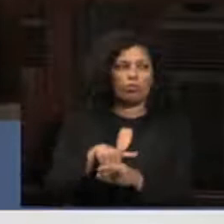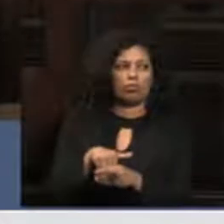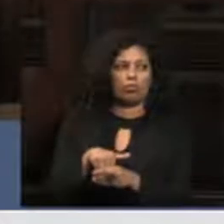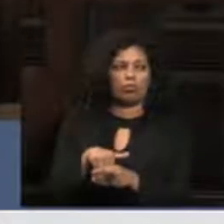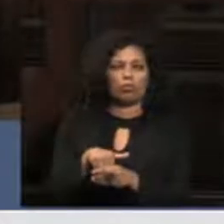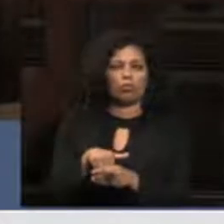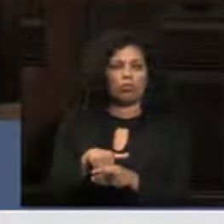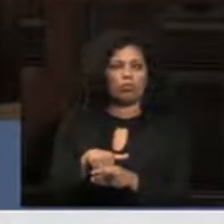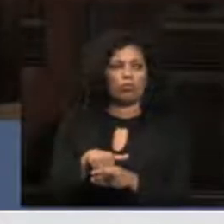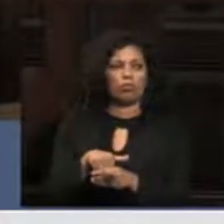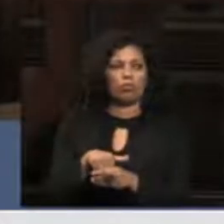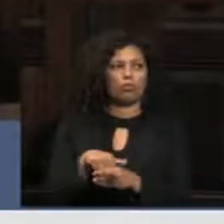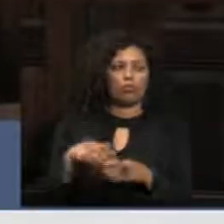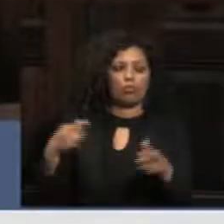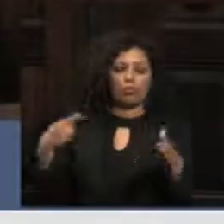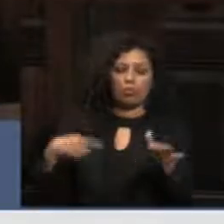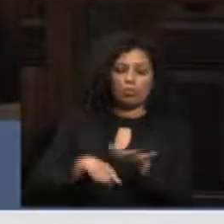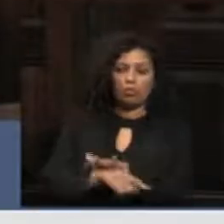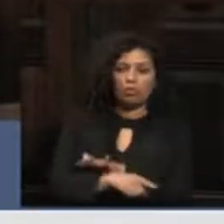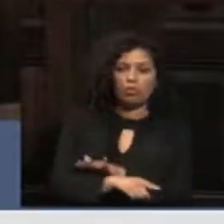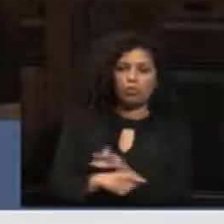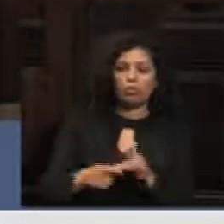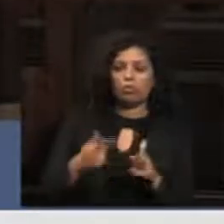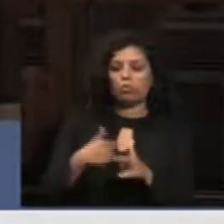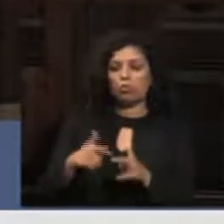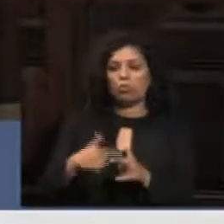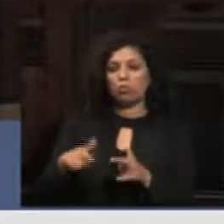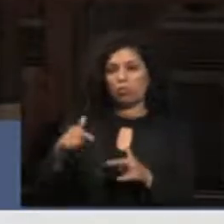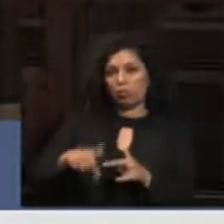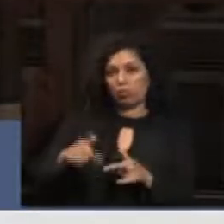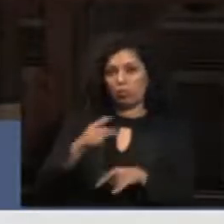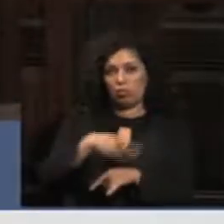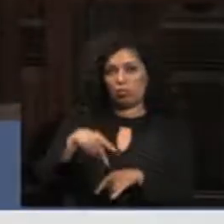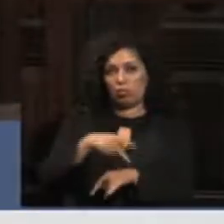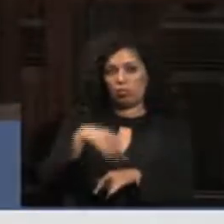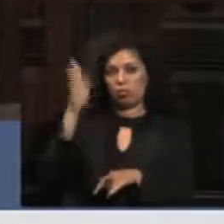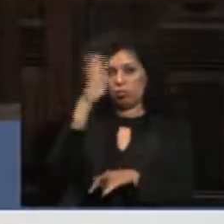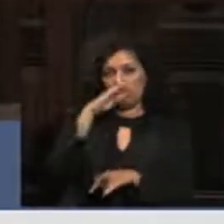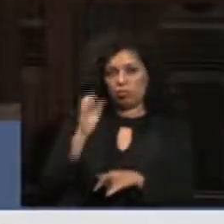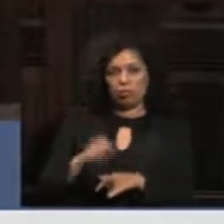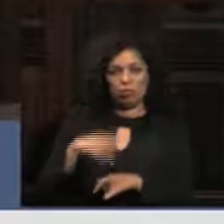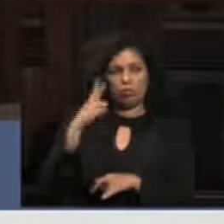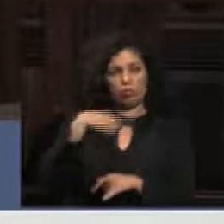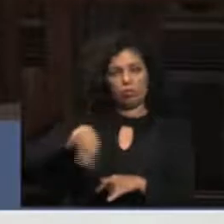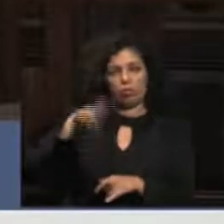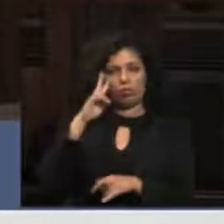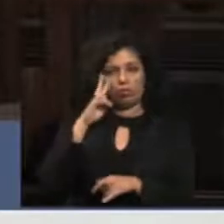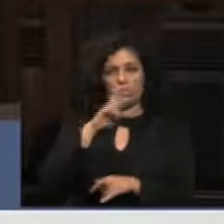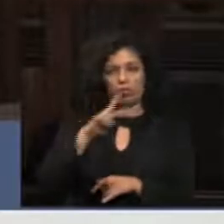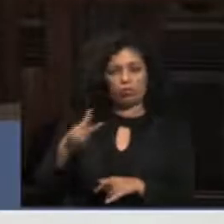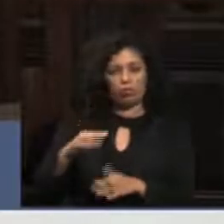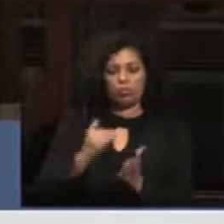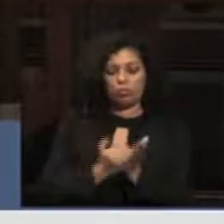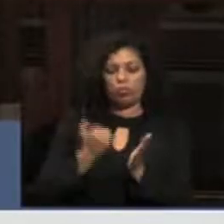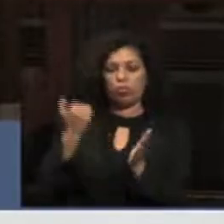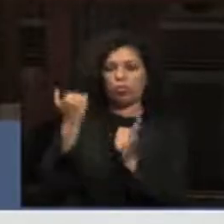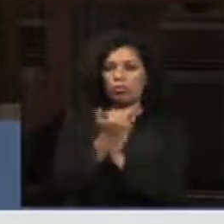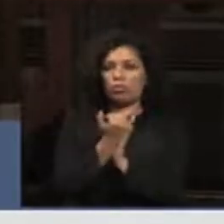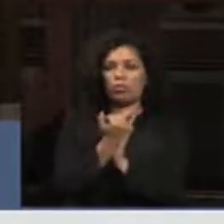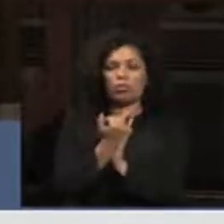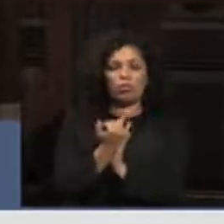aprofundaram o dilema em que se encontra o Brasil. A gente viu crescer